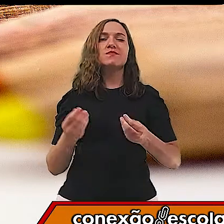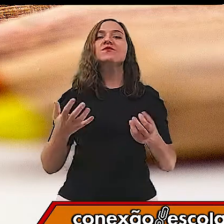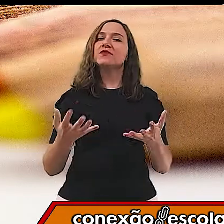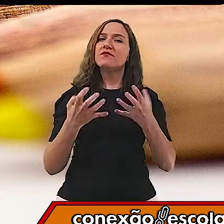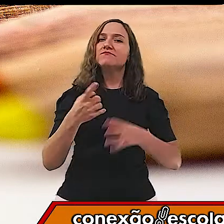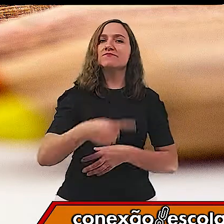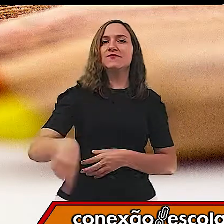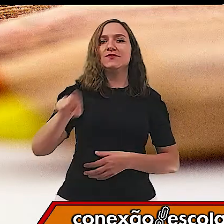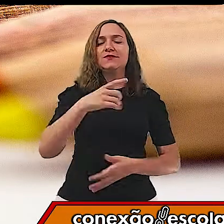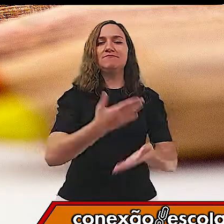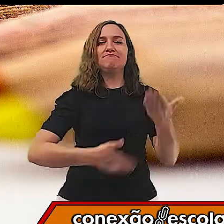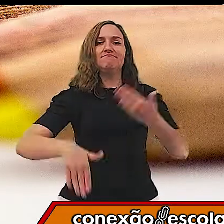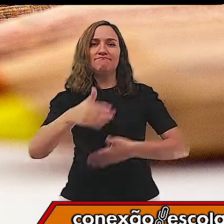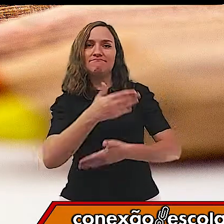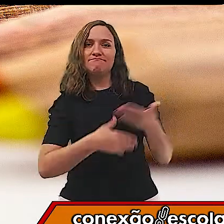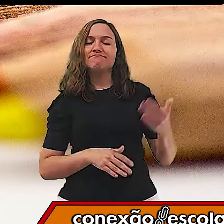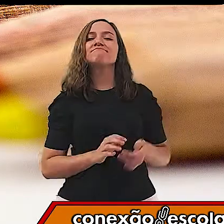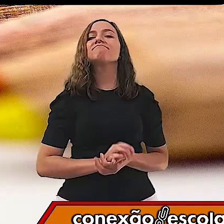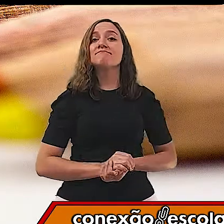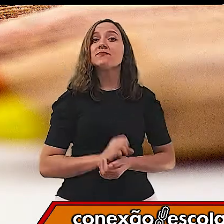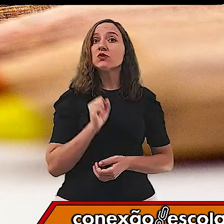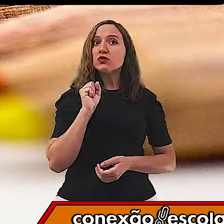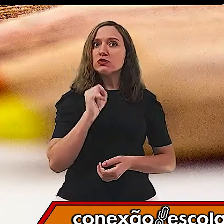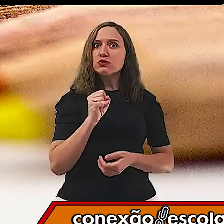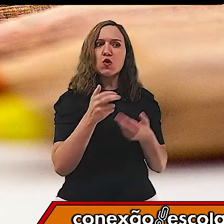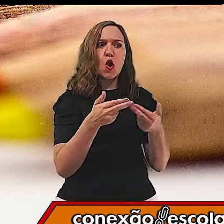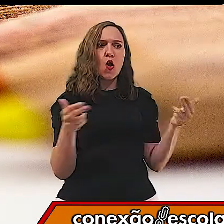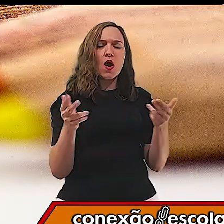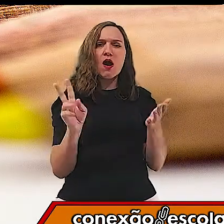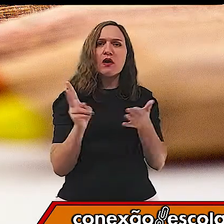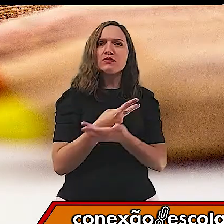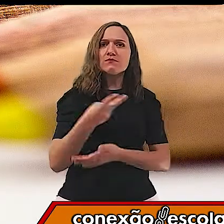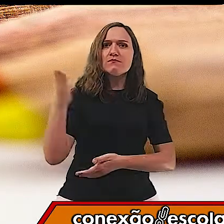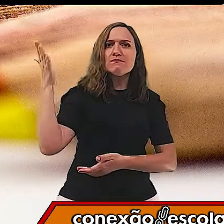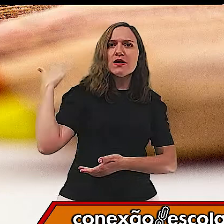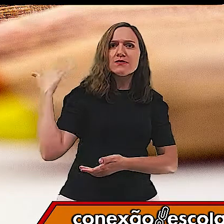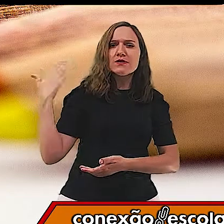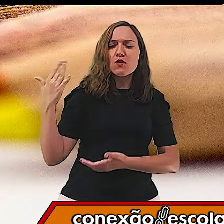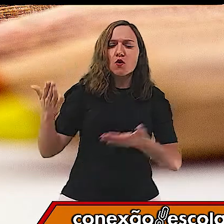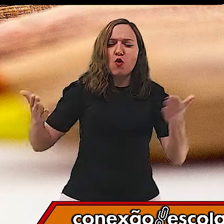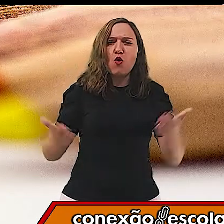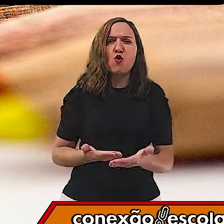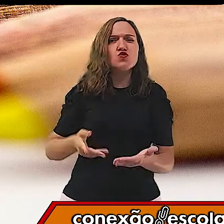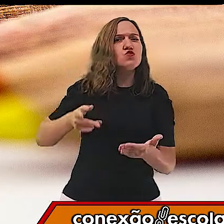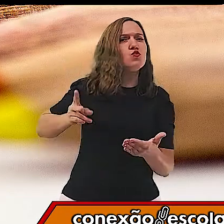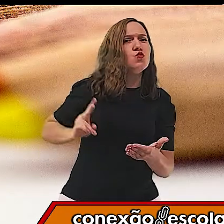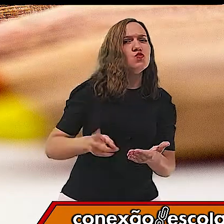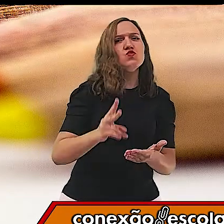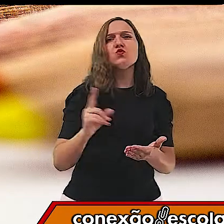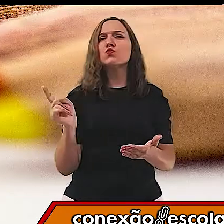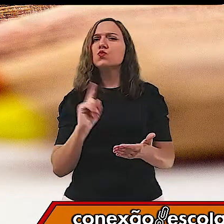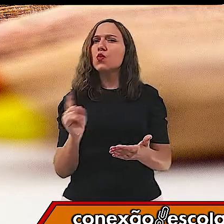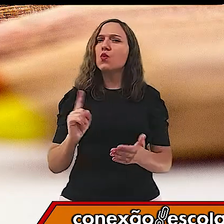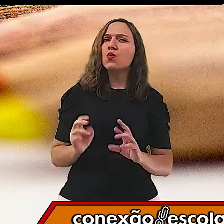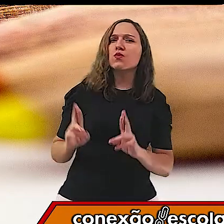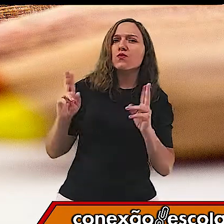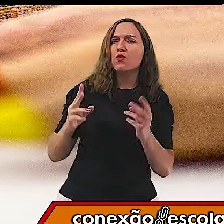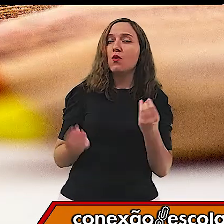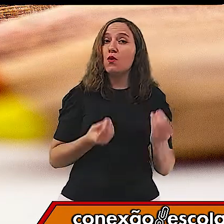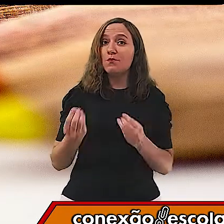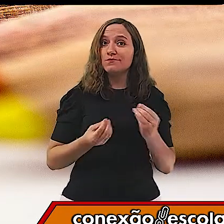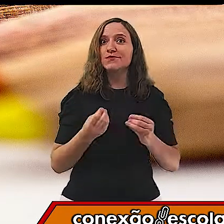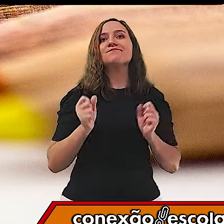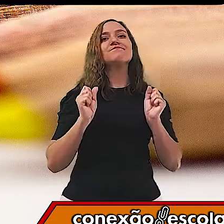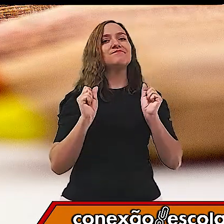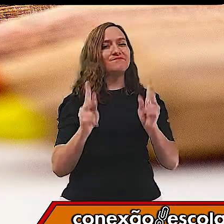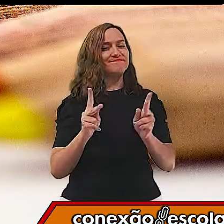compartilhem. E presta atenção, se aquilo que foi no passado é a mesma coisa da sua história no presente. Tá